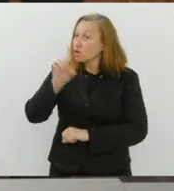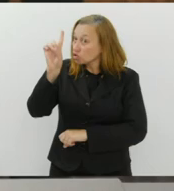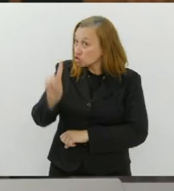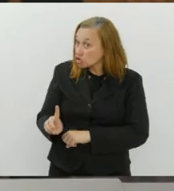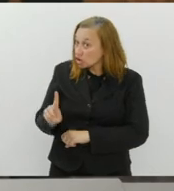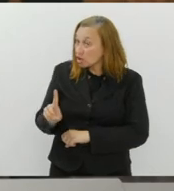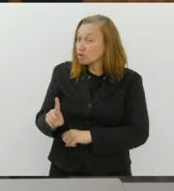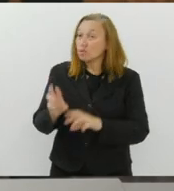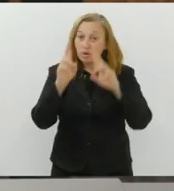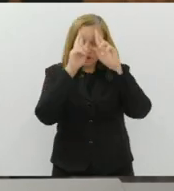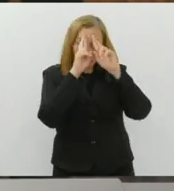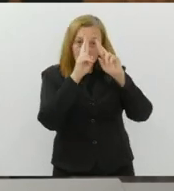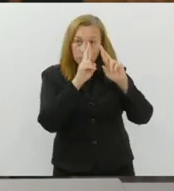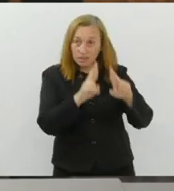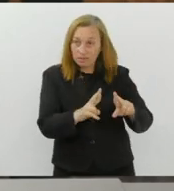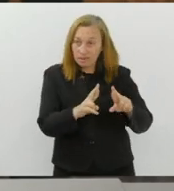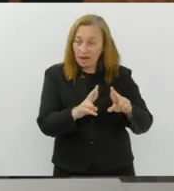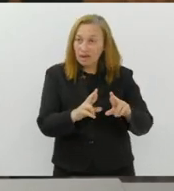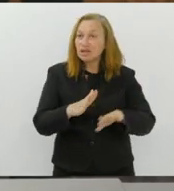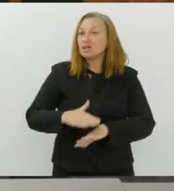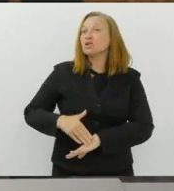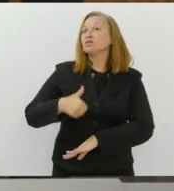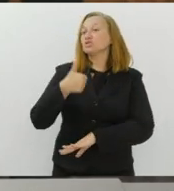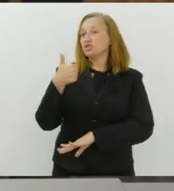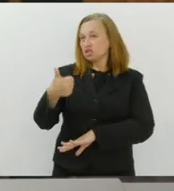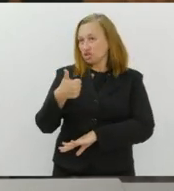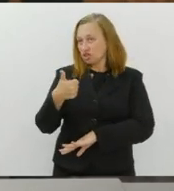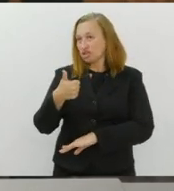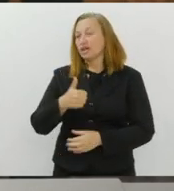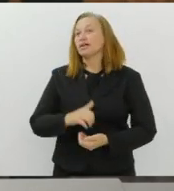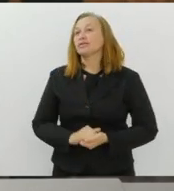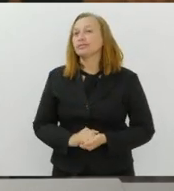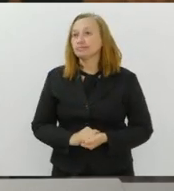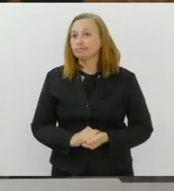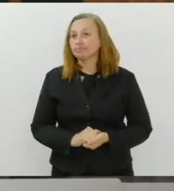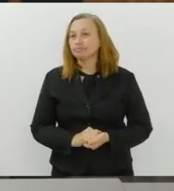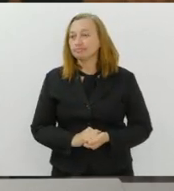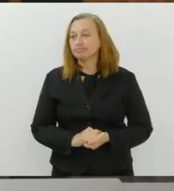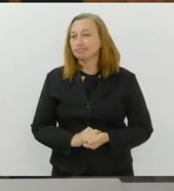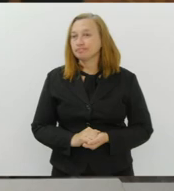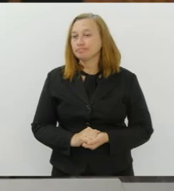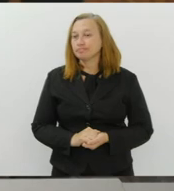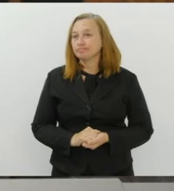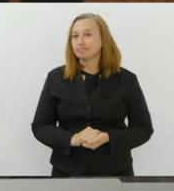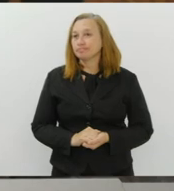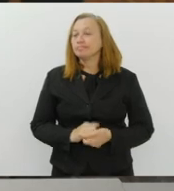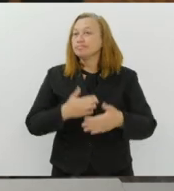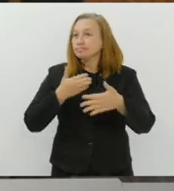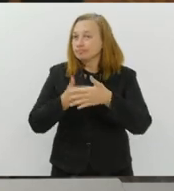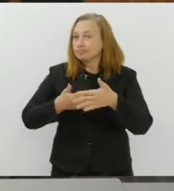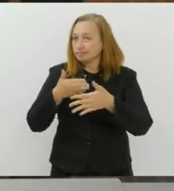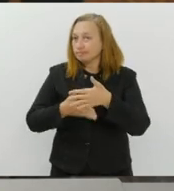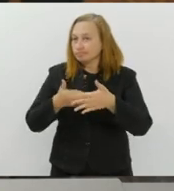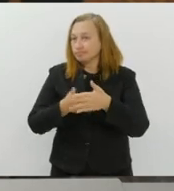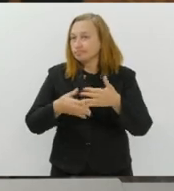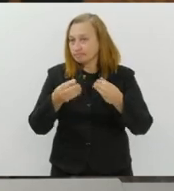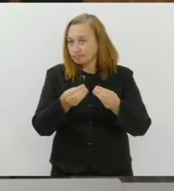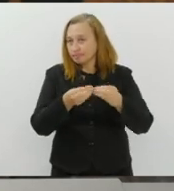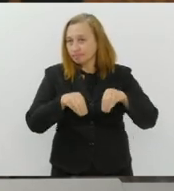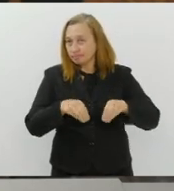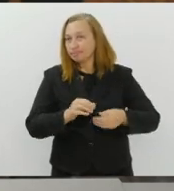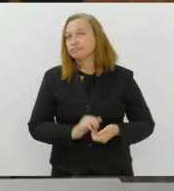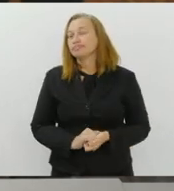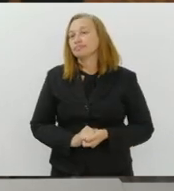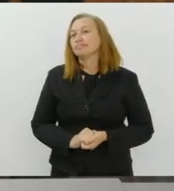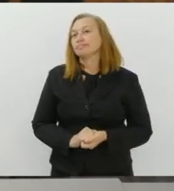direito respeitado, a sua dignidade inerente, que as barreiras atitudinais sejam quebradas